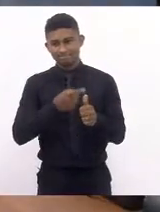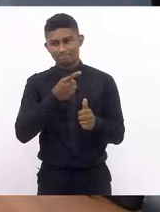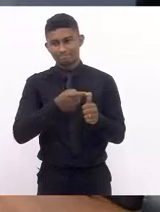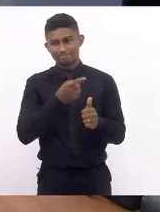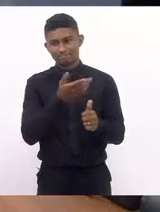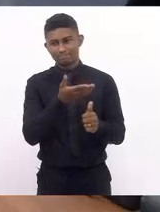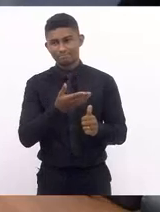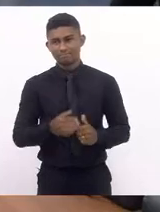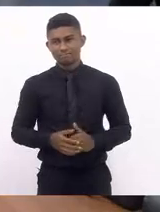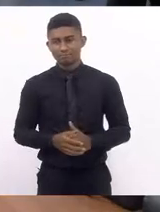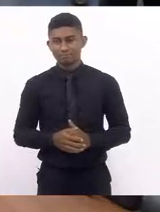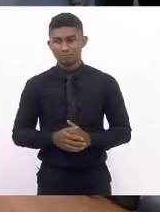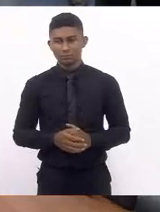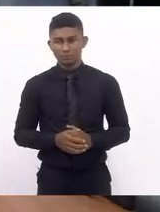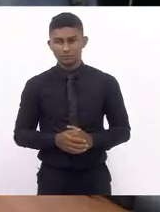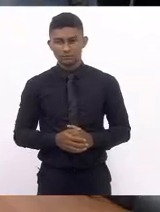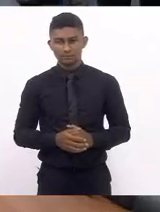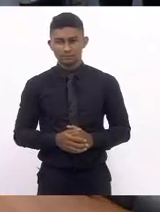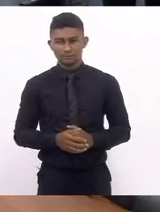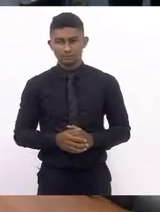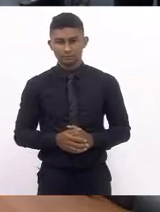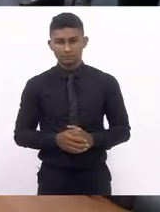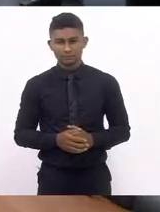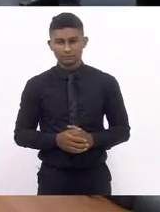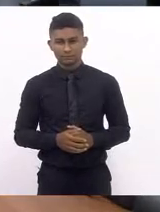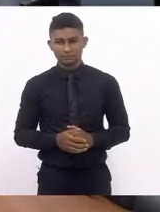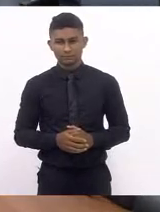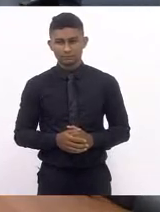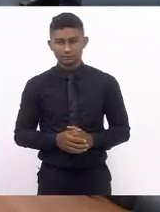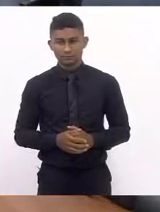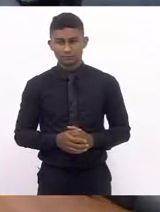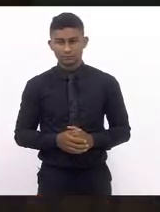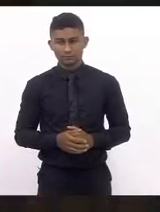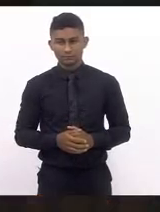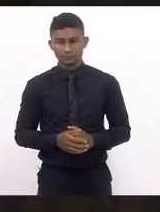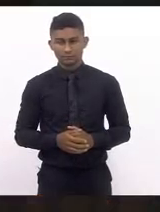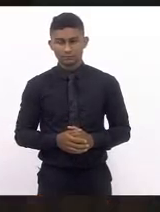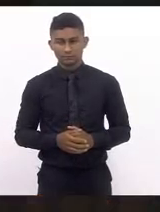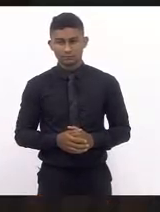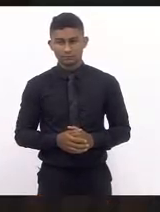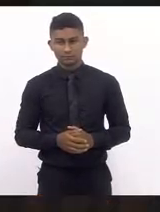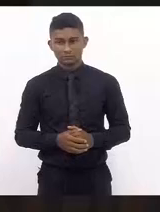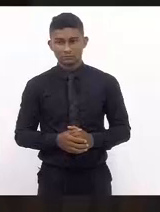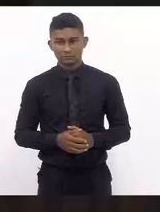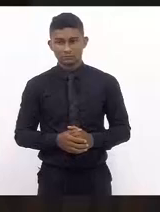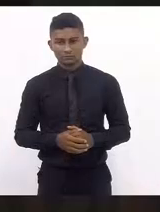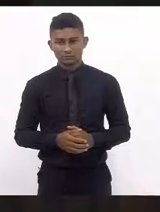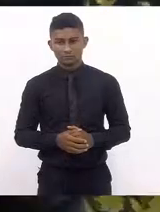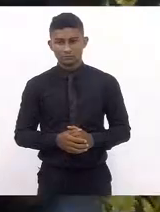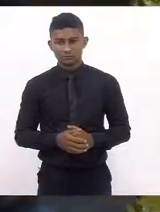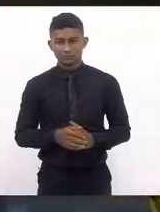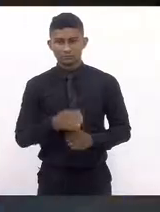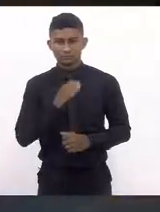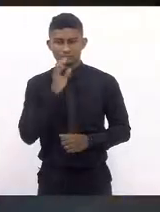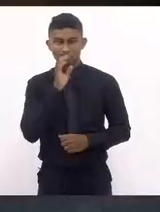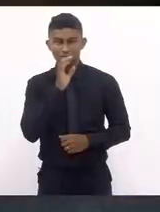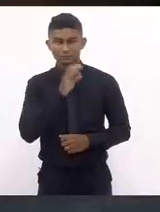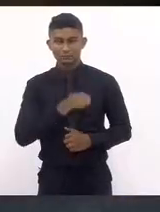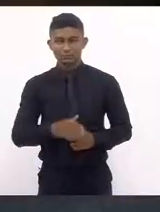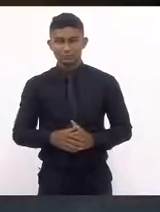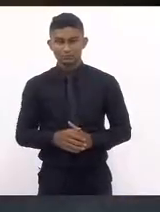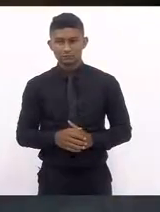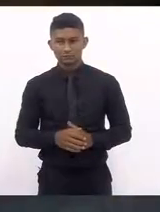certeza coitado não depois disso é a união agora rapidinho Presidente acontecendo